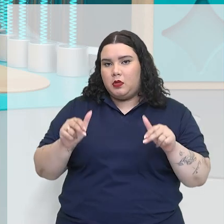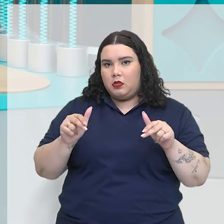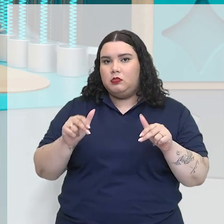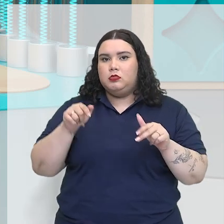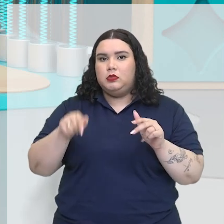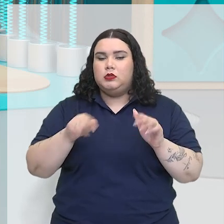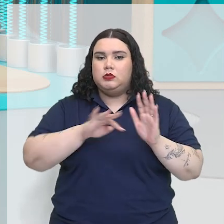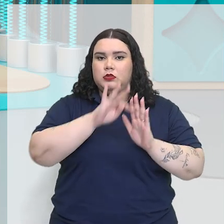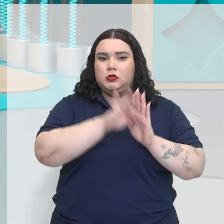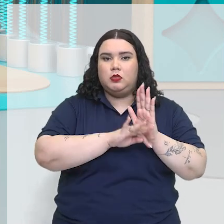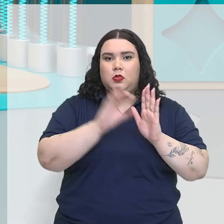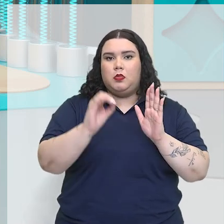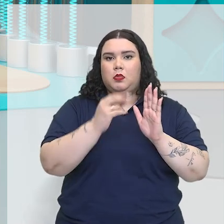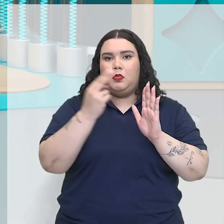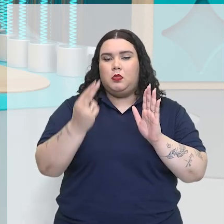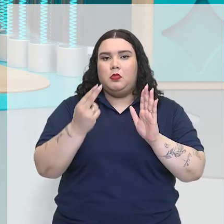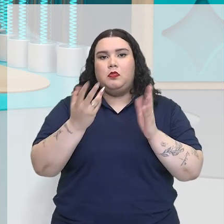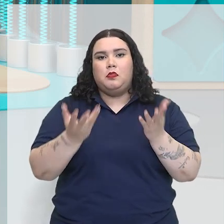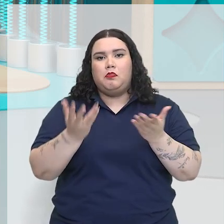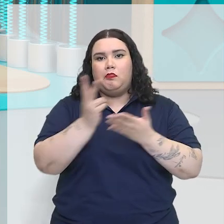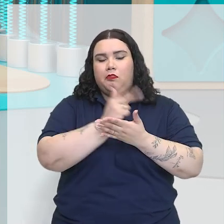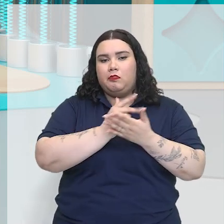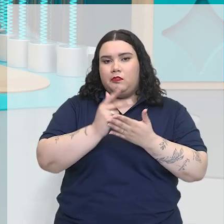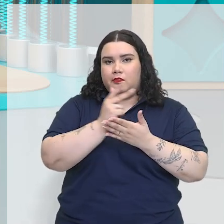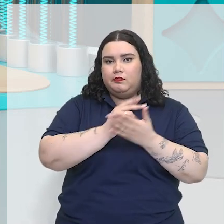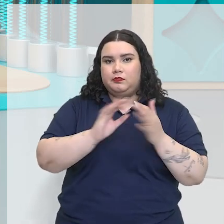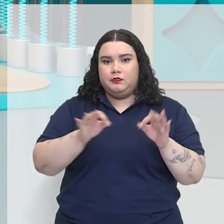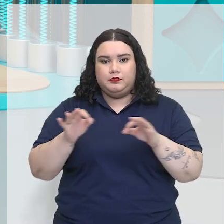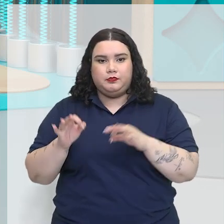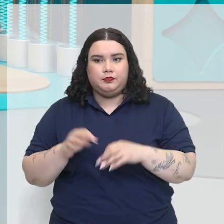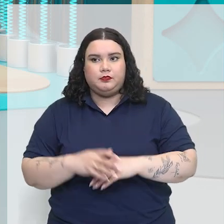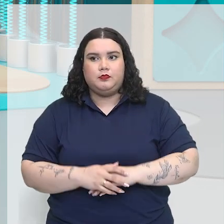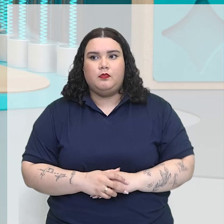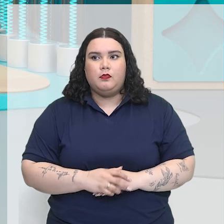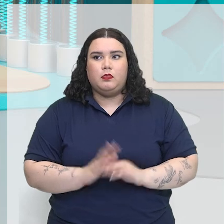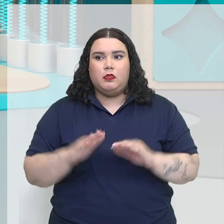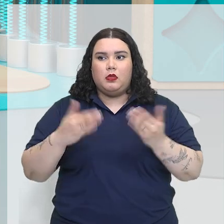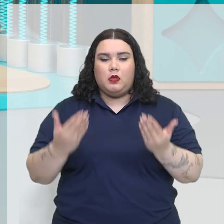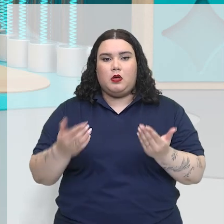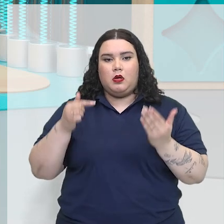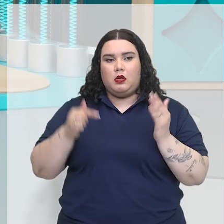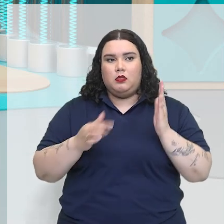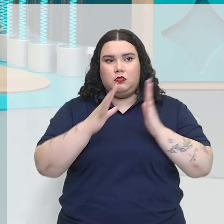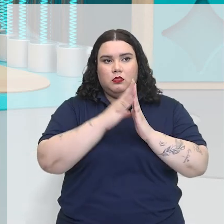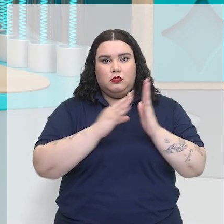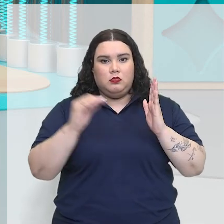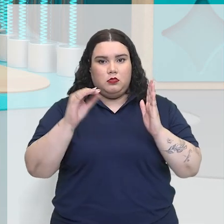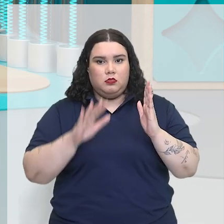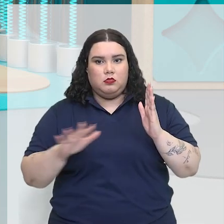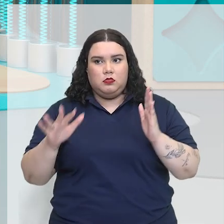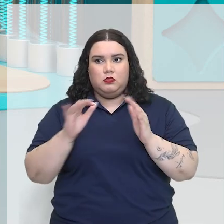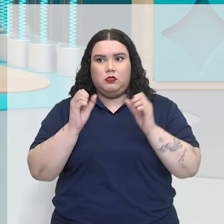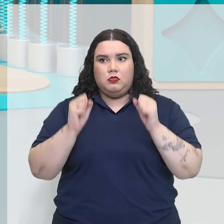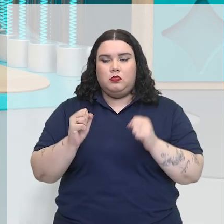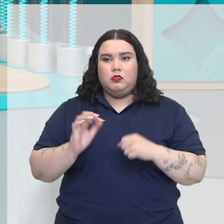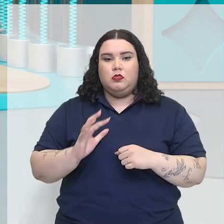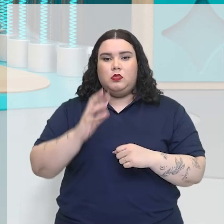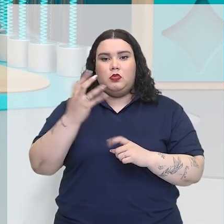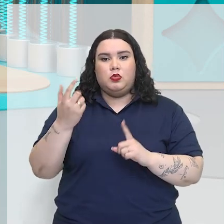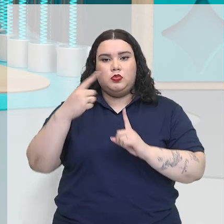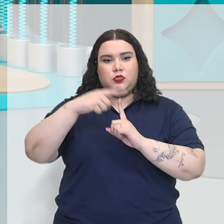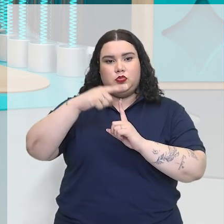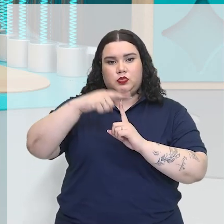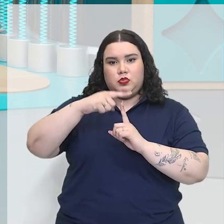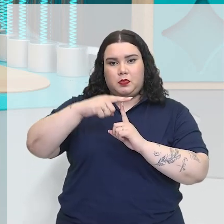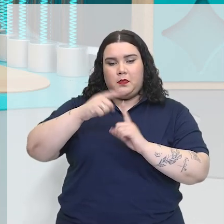obra ou desse texto já existente. E aí, a intertextualidade, ela pode ocorrer de modo explícito,